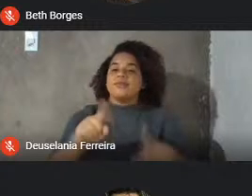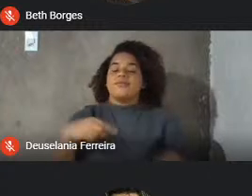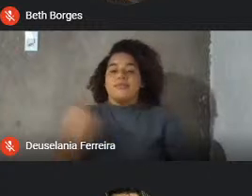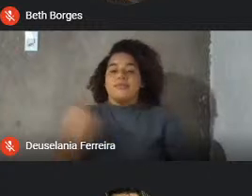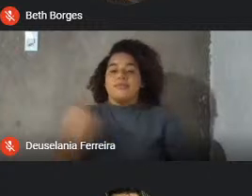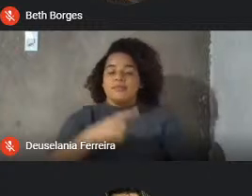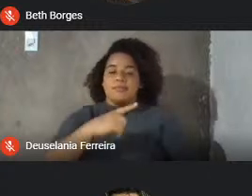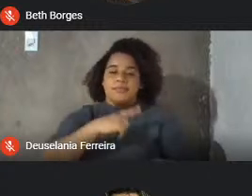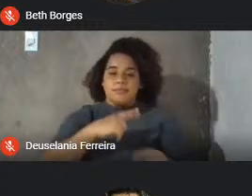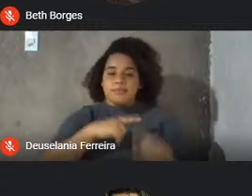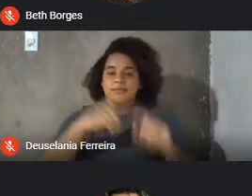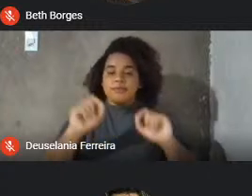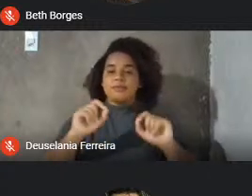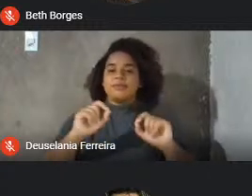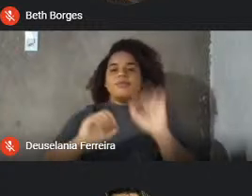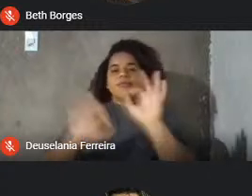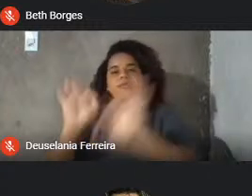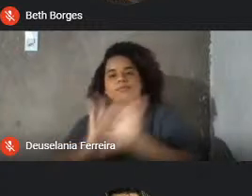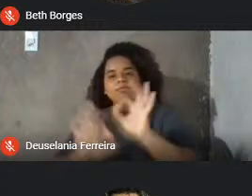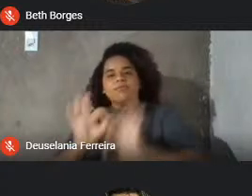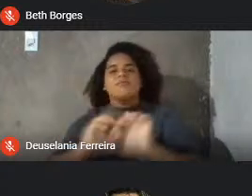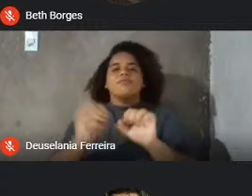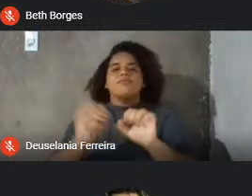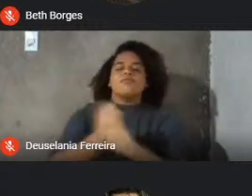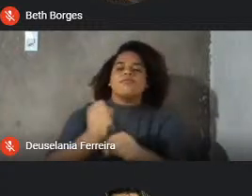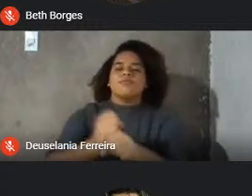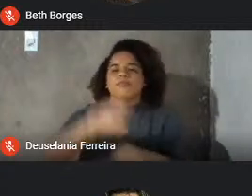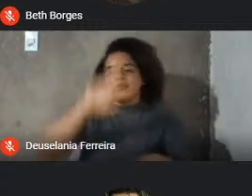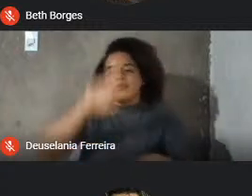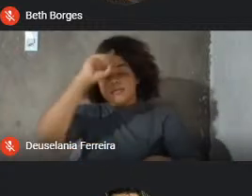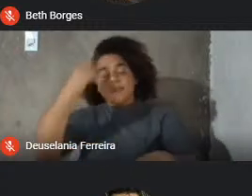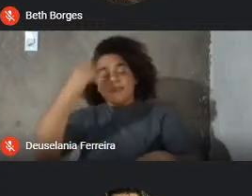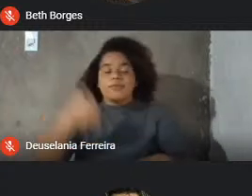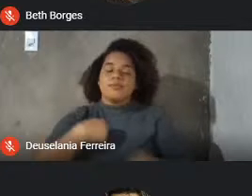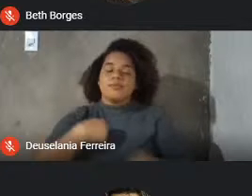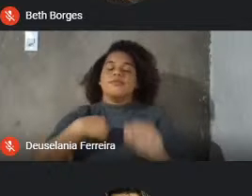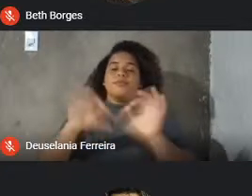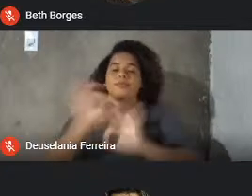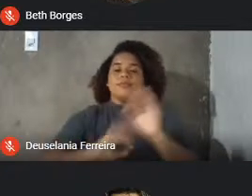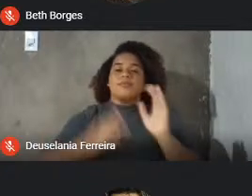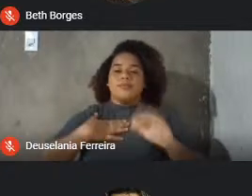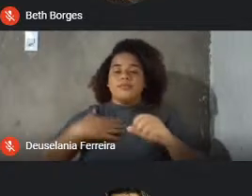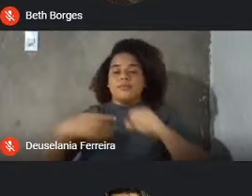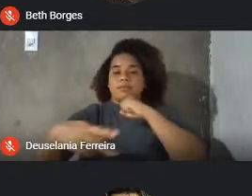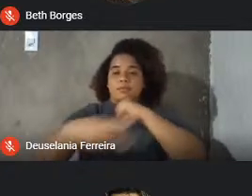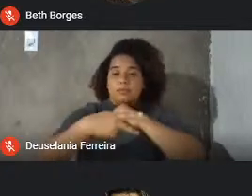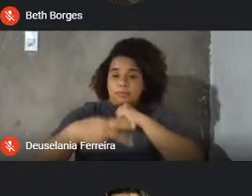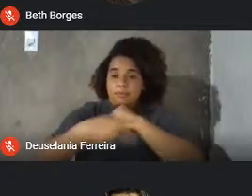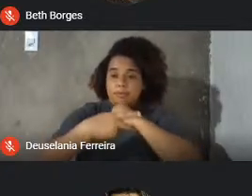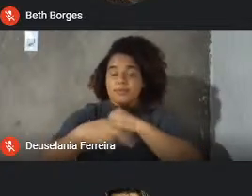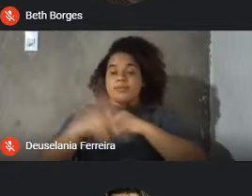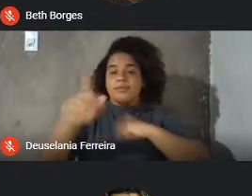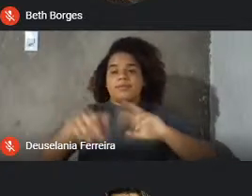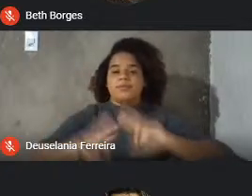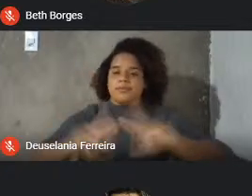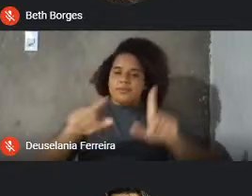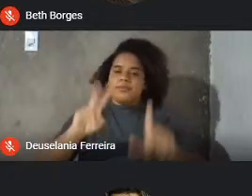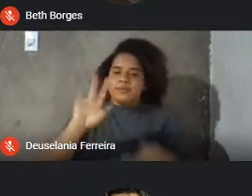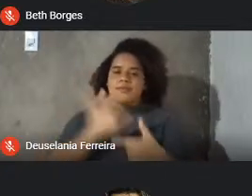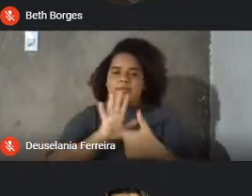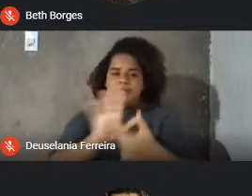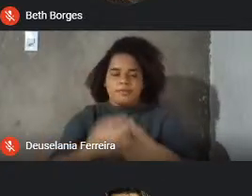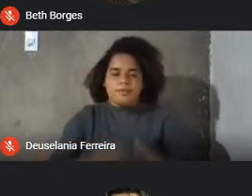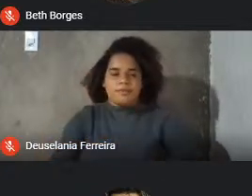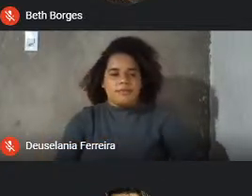construindo essa ideia, tá? Onde eu vinculei ao meu protocolo. Onde é um protocolo diferente que já nós vamos ver. Rafael, por favor, você